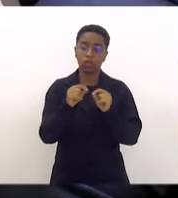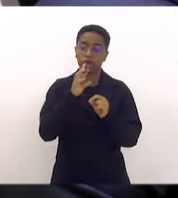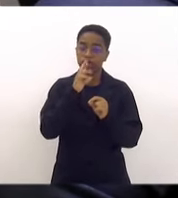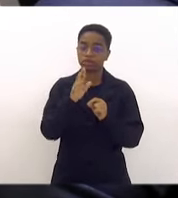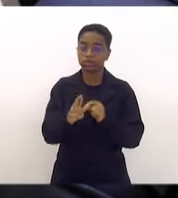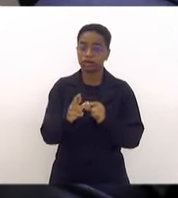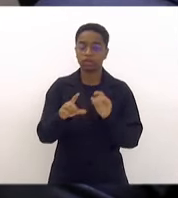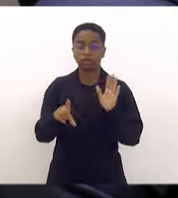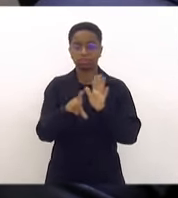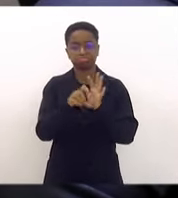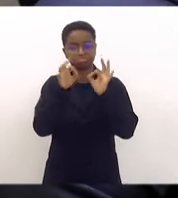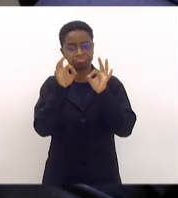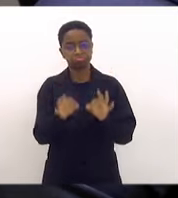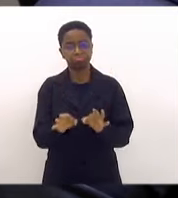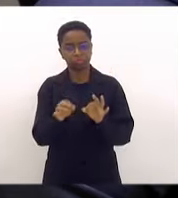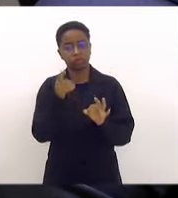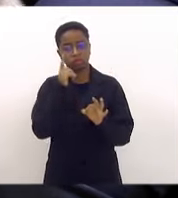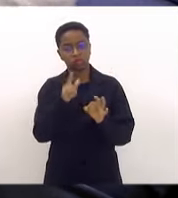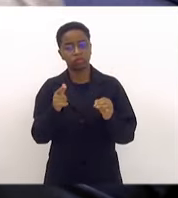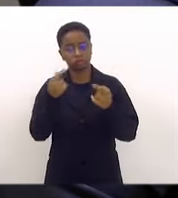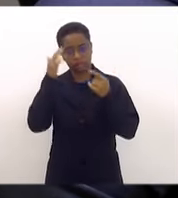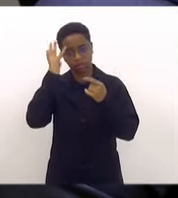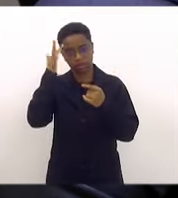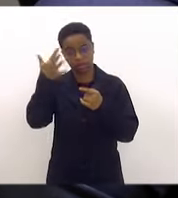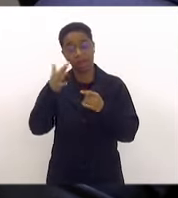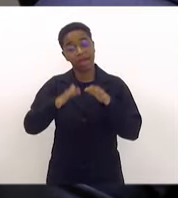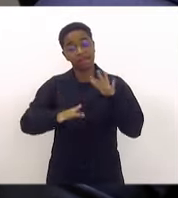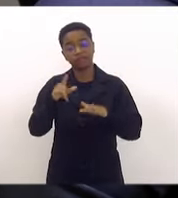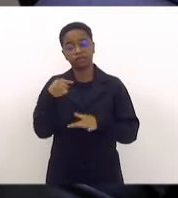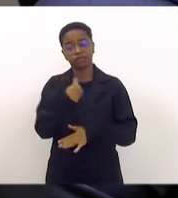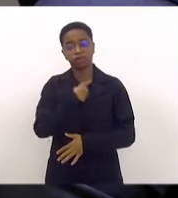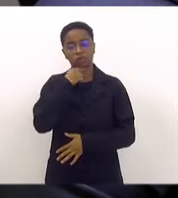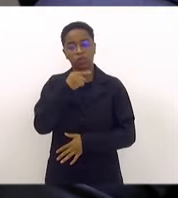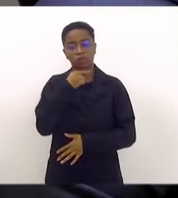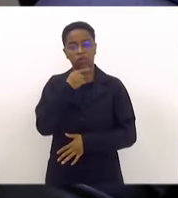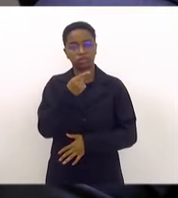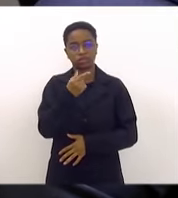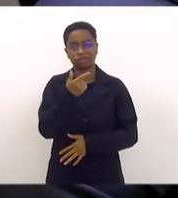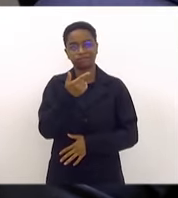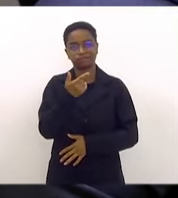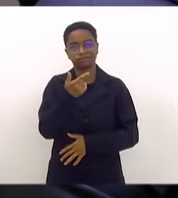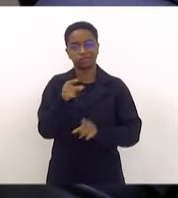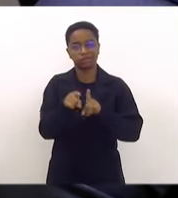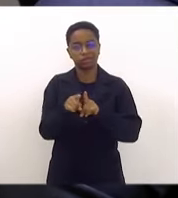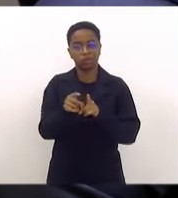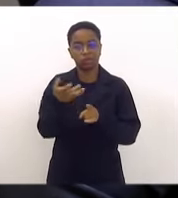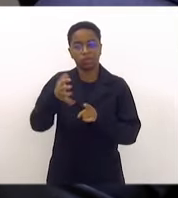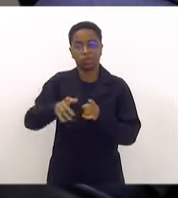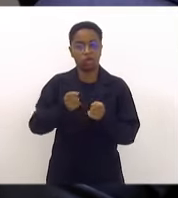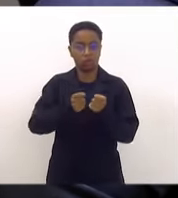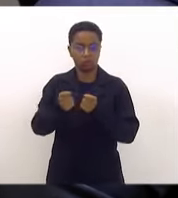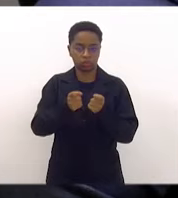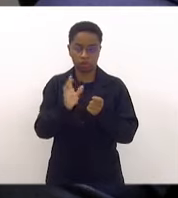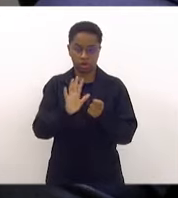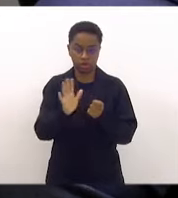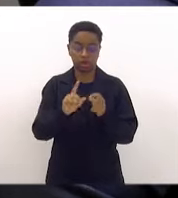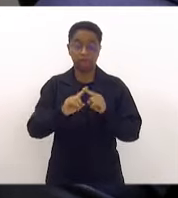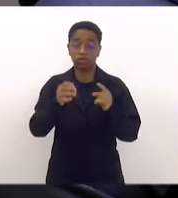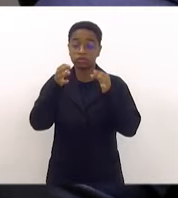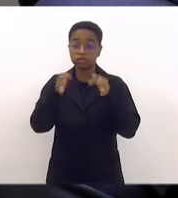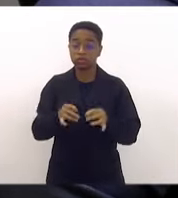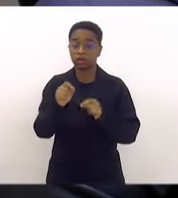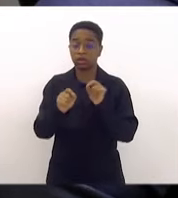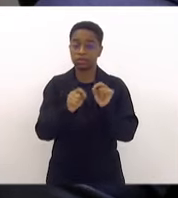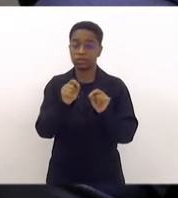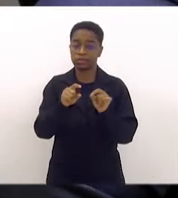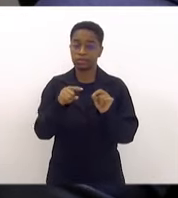legislações muito assertivas Às vezes a gente não consegue digamos assim nem deseja controlar o ideal seria